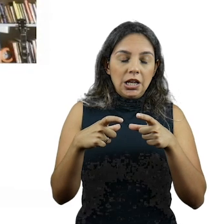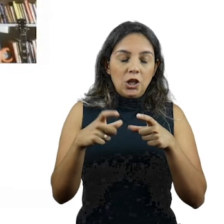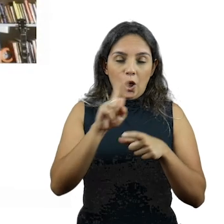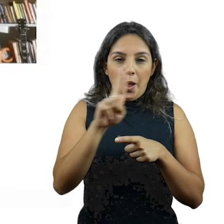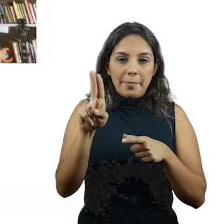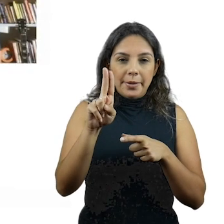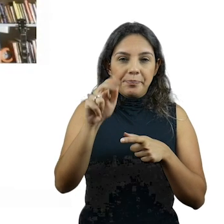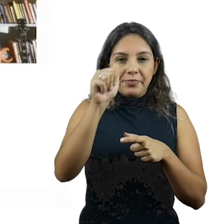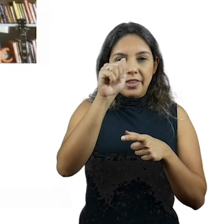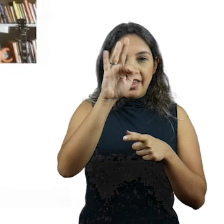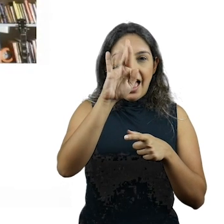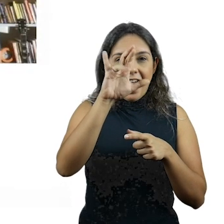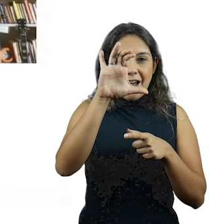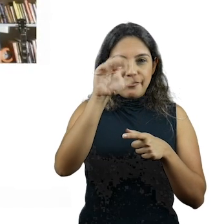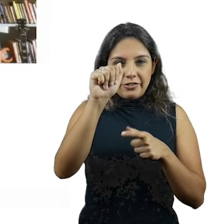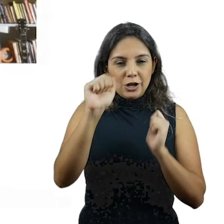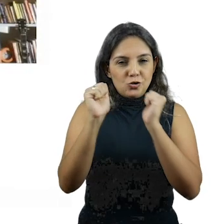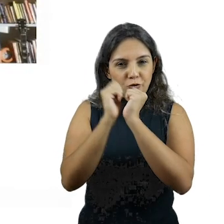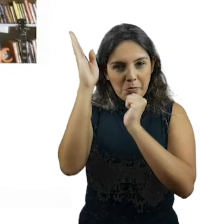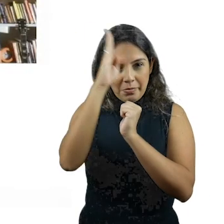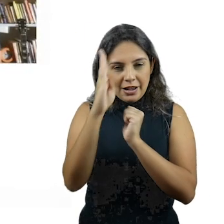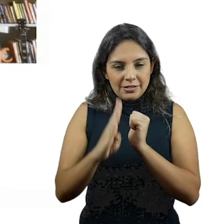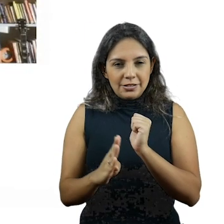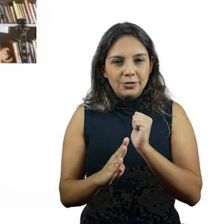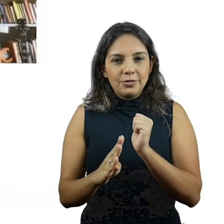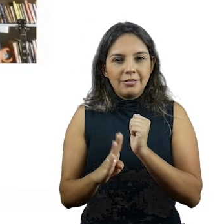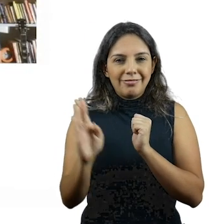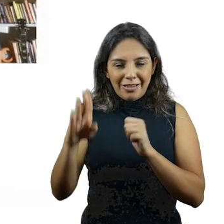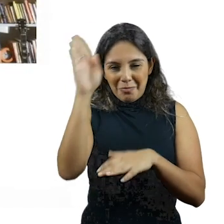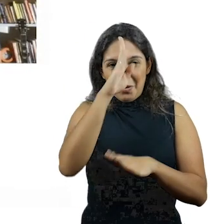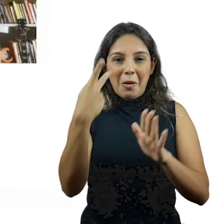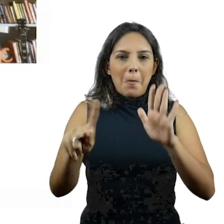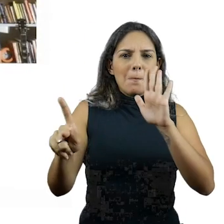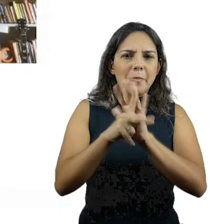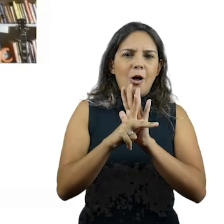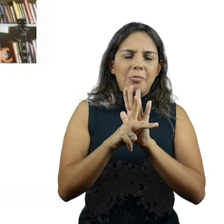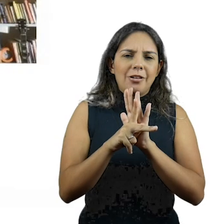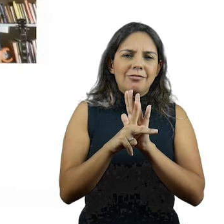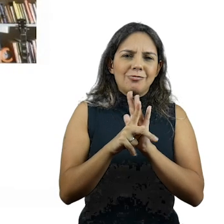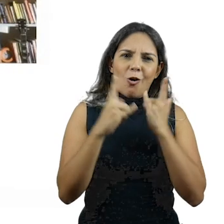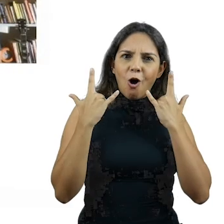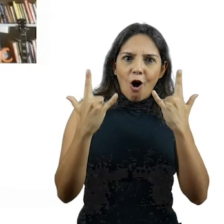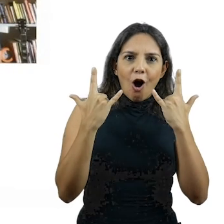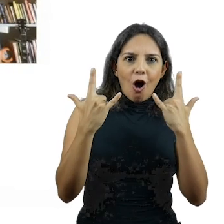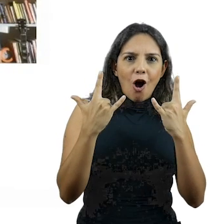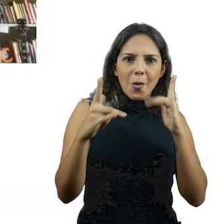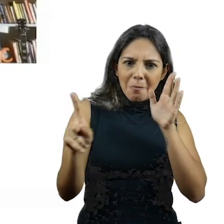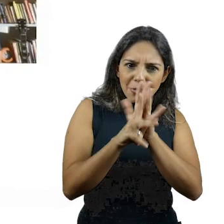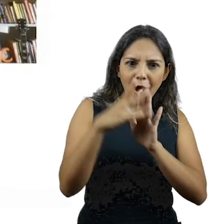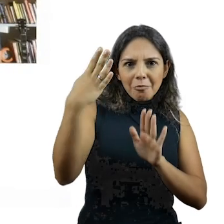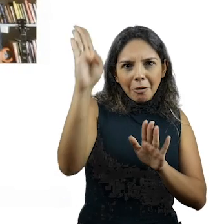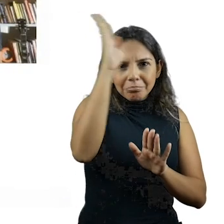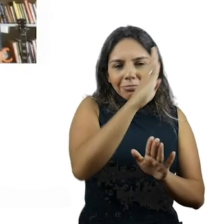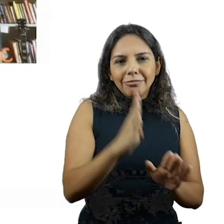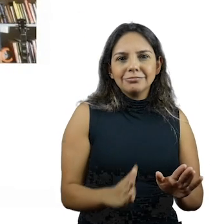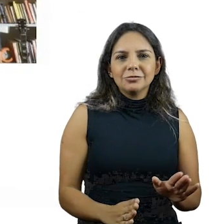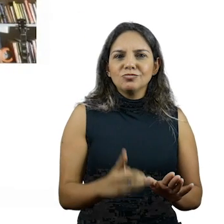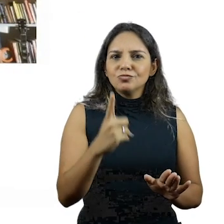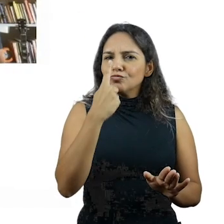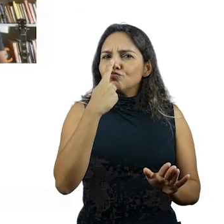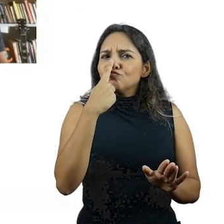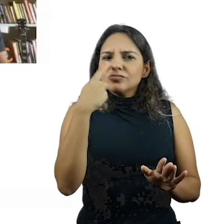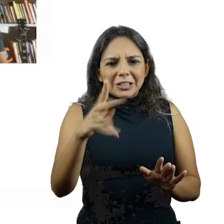estética mesmo, de verdade, fica proposto ali um rock brasileiro de verdade que não se parece com nada do que se faz em rock no